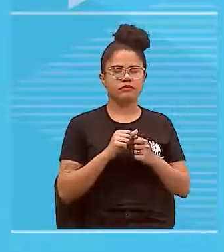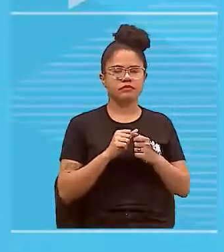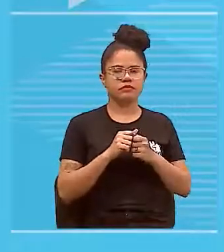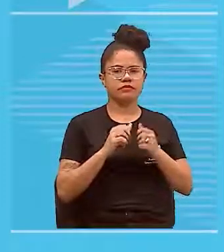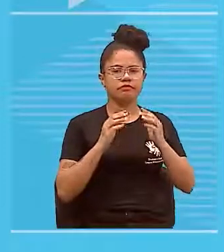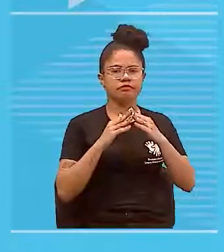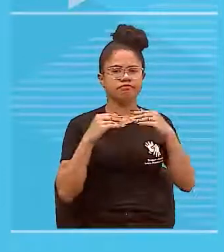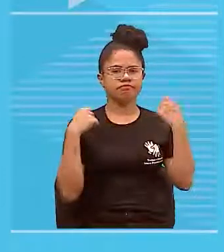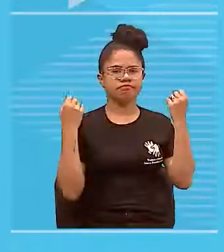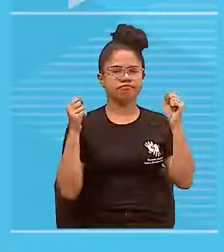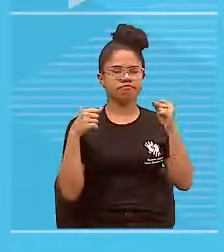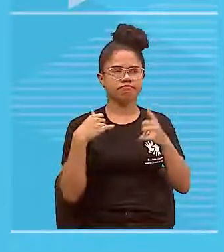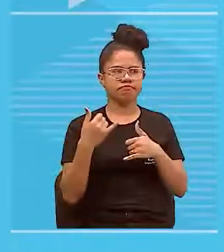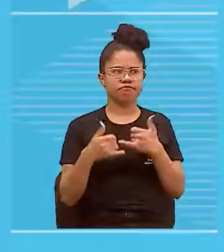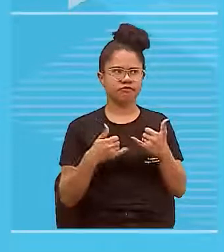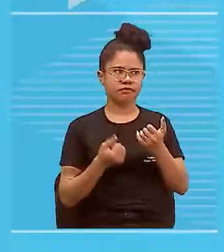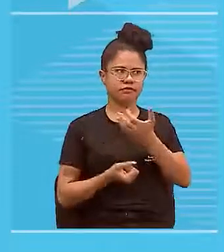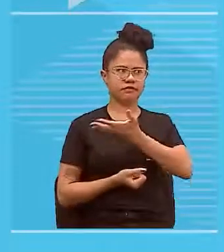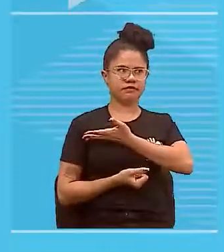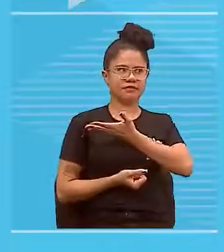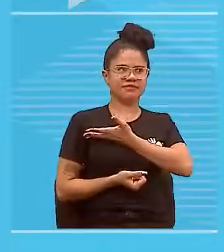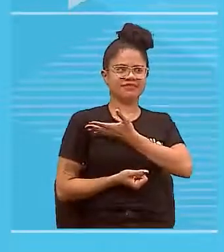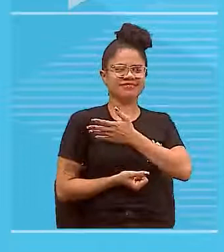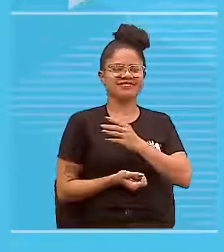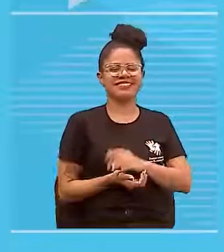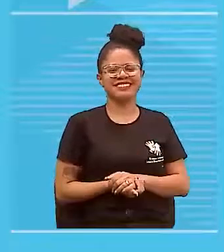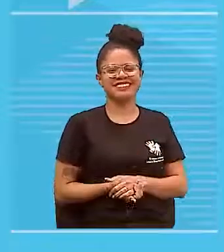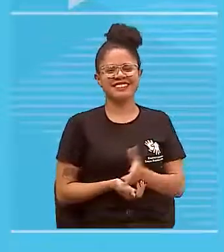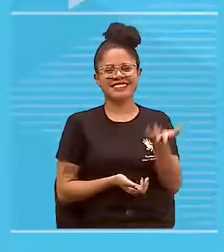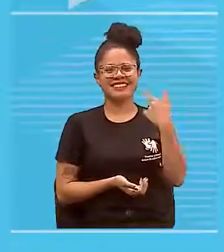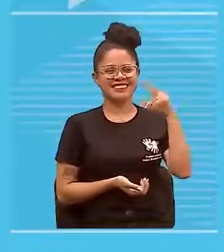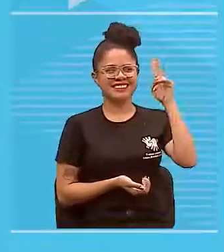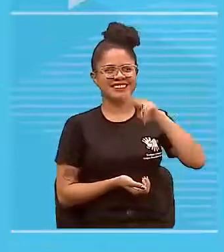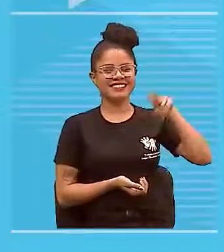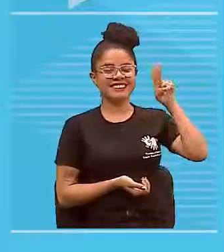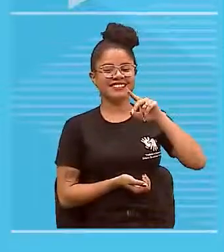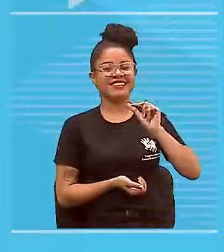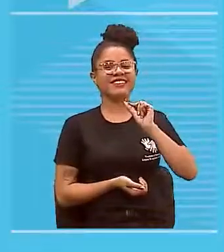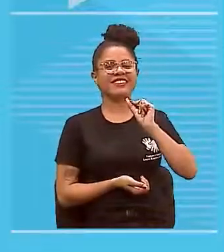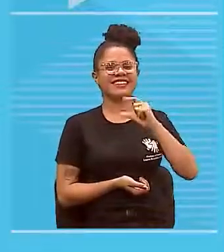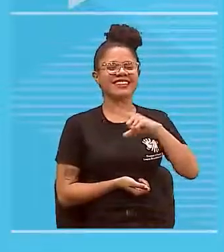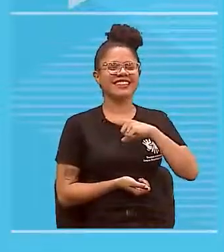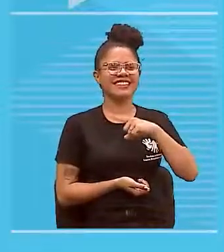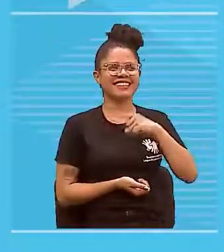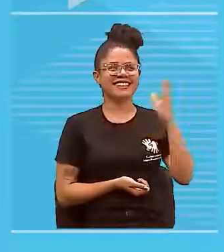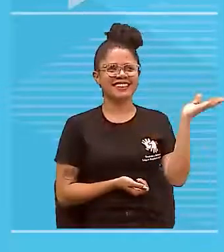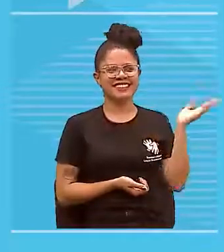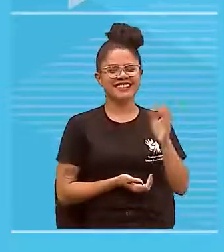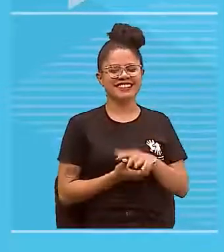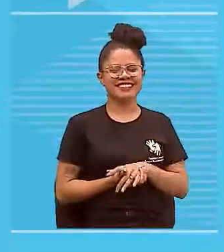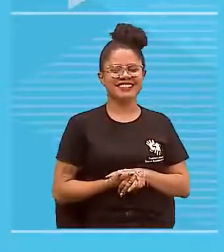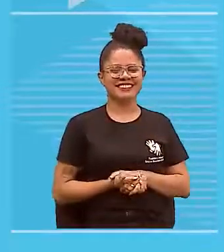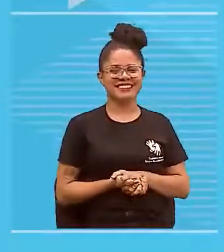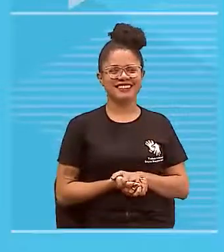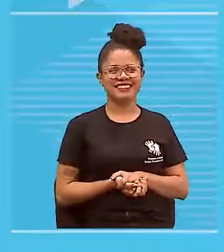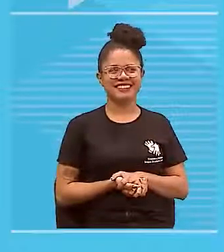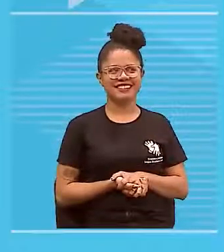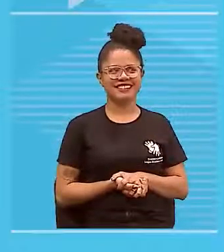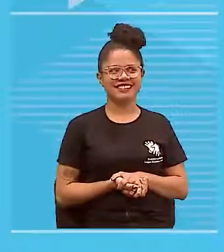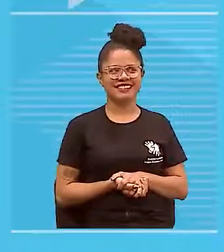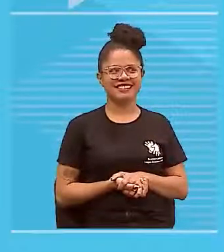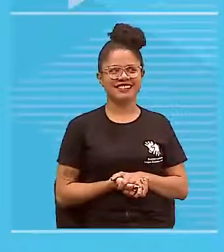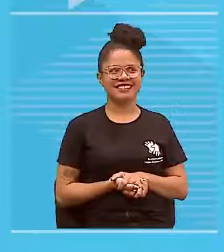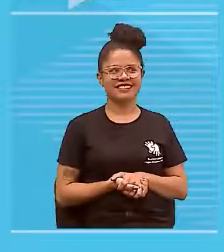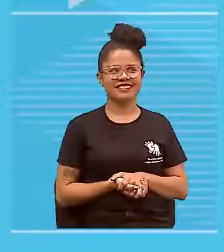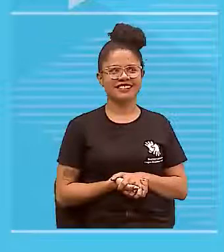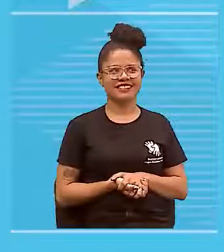o que é que a gente tem né nesta minha academia né aqui eu